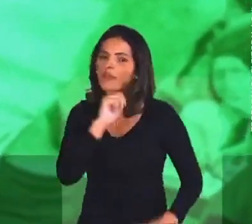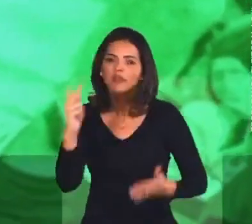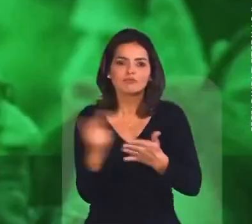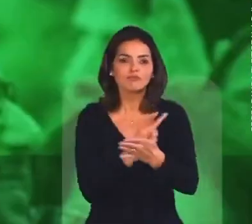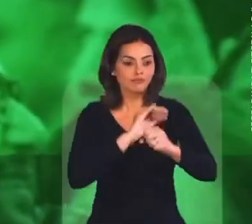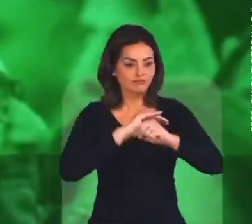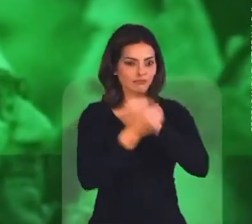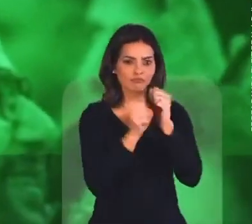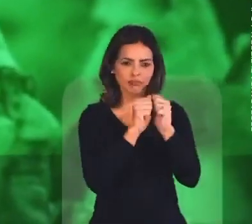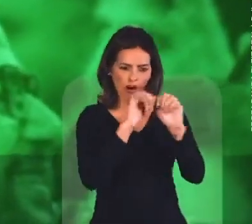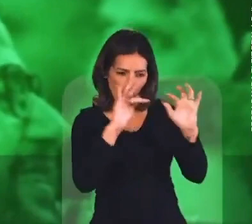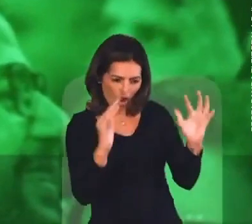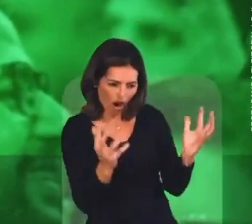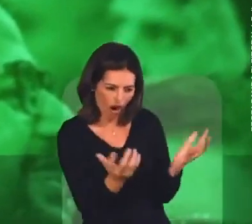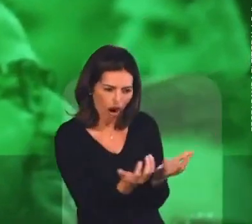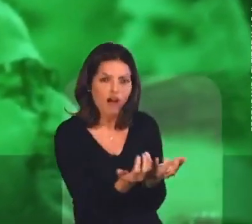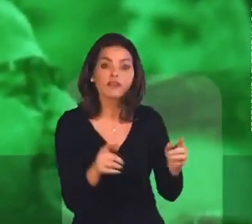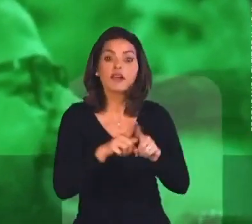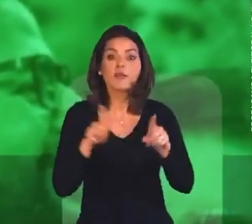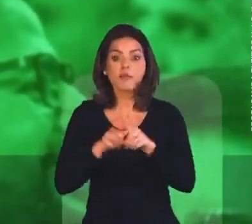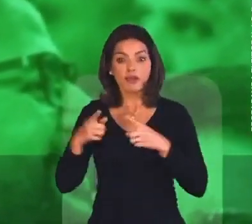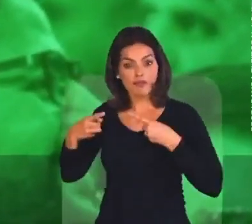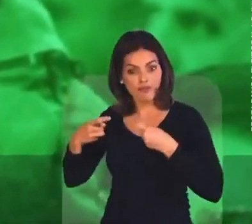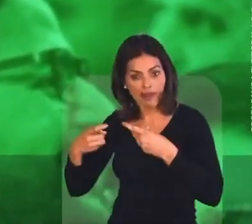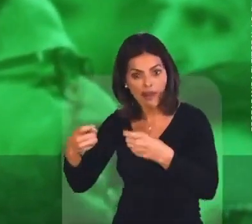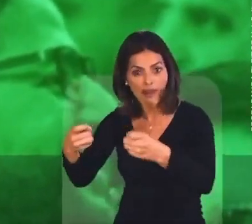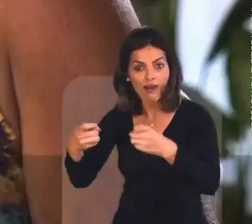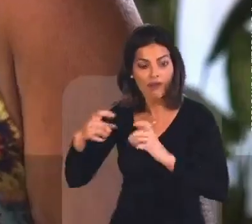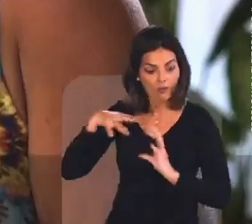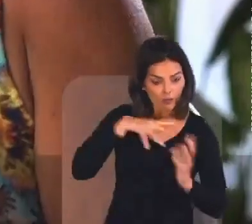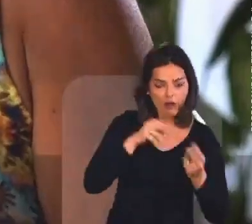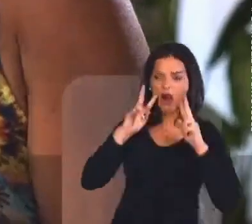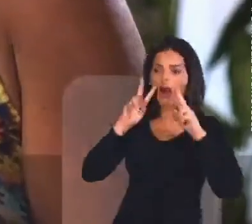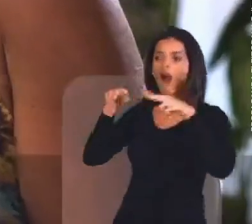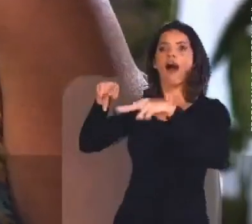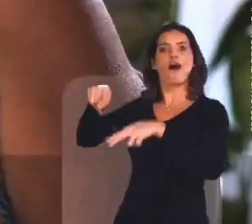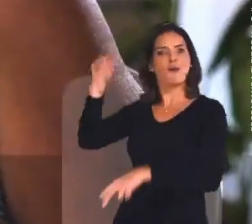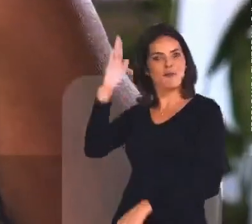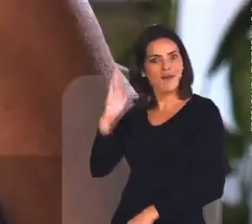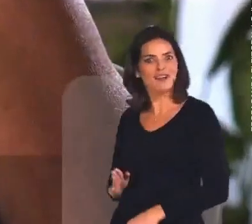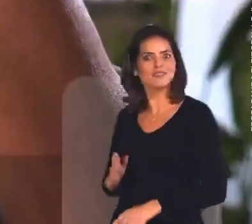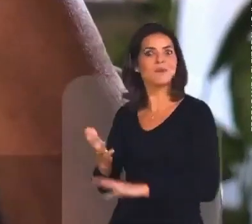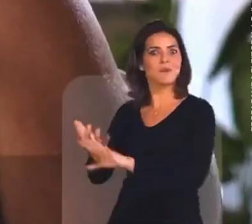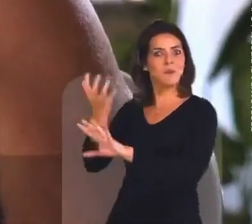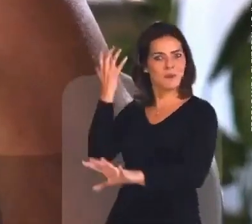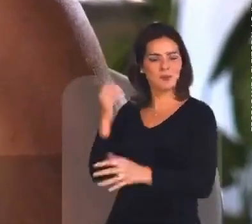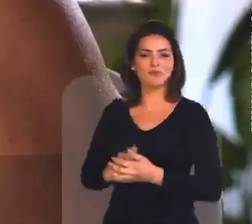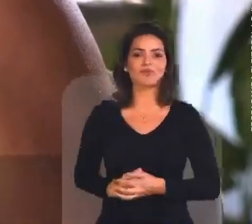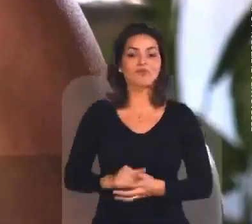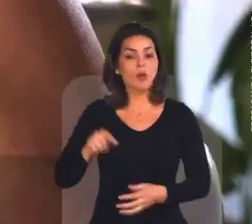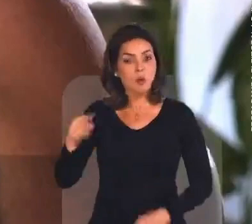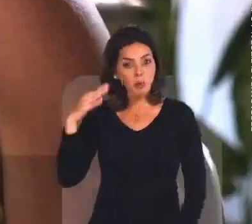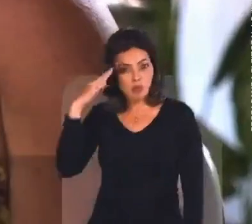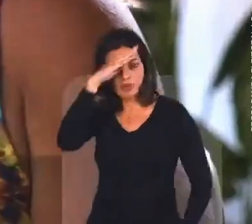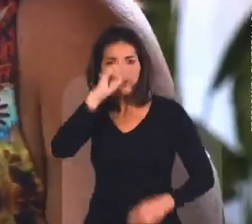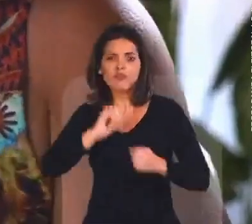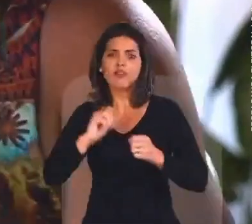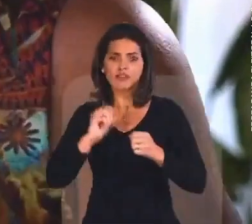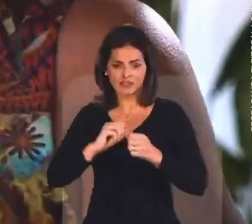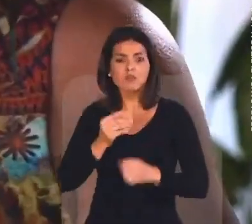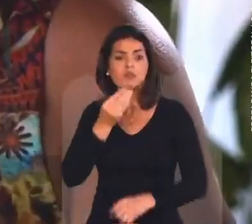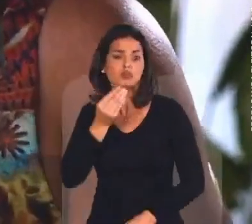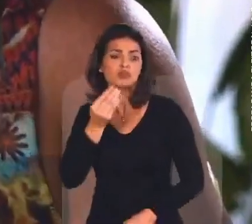pandemia e de uma guerra e virou referência para o mundo. Fazer mais coisa do que ele foi impedido